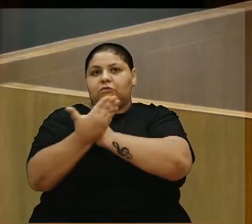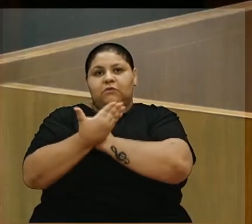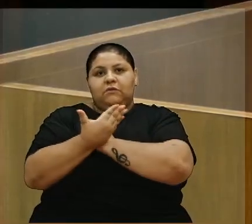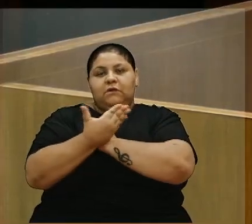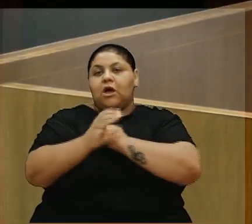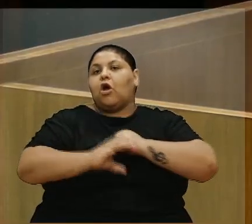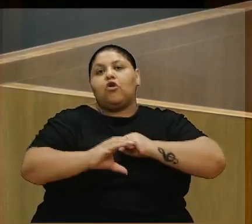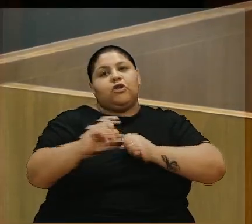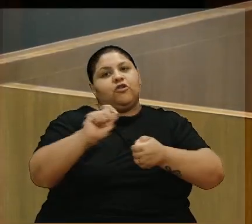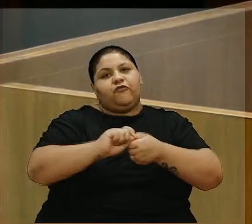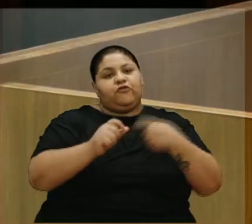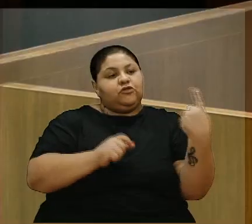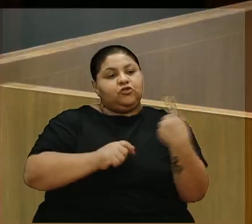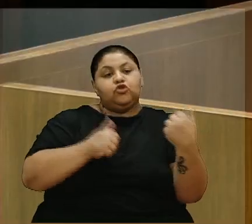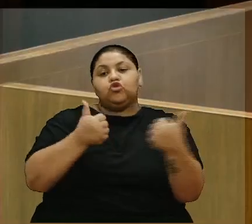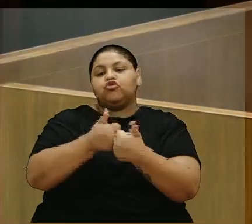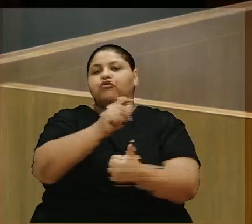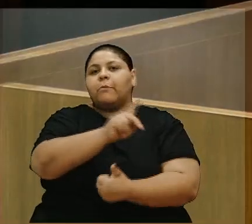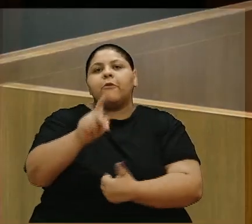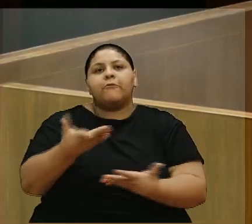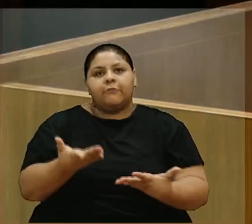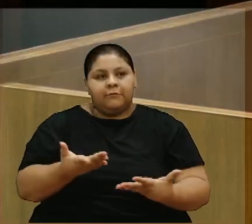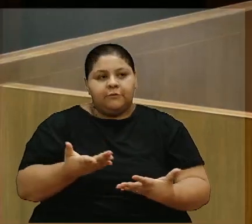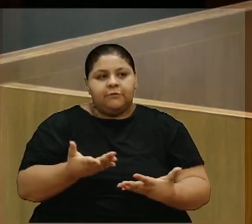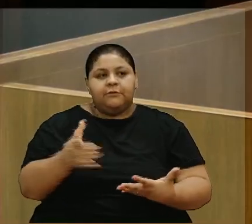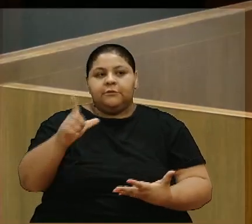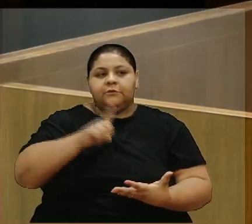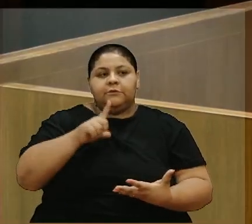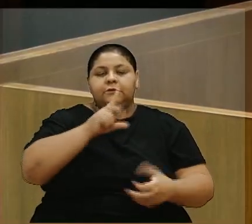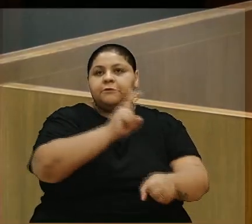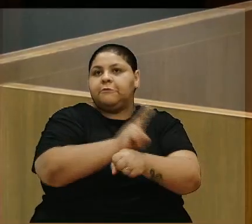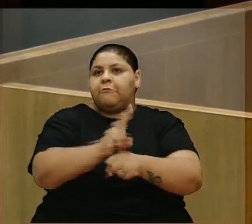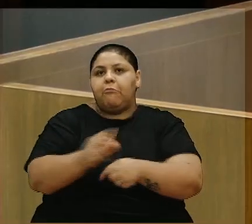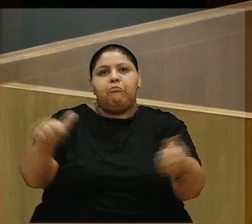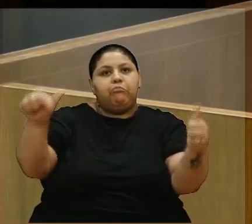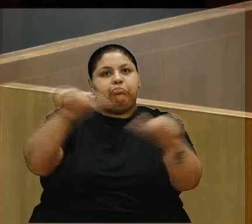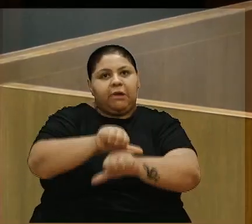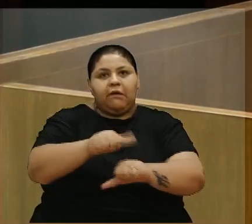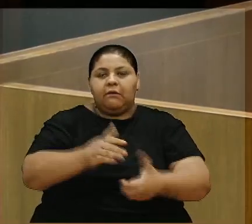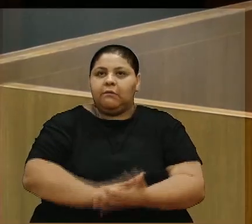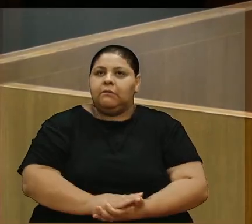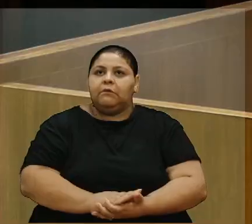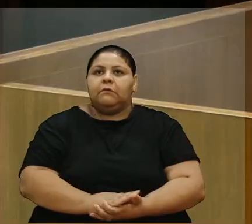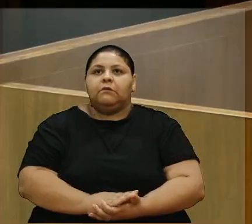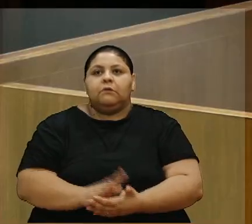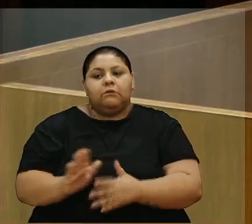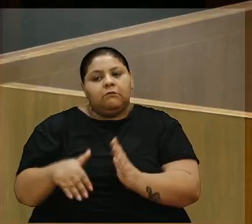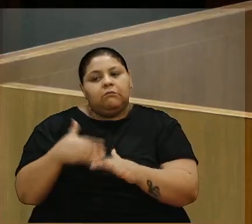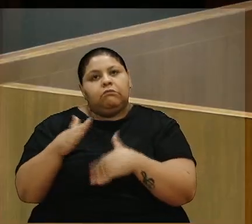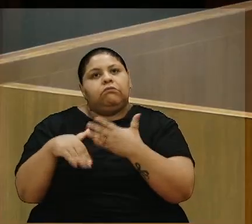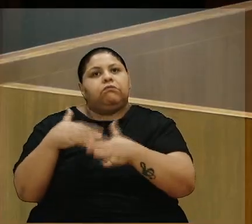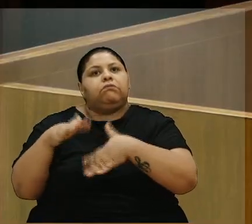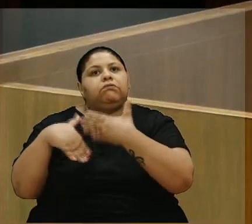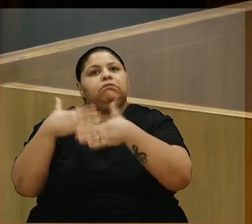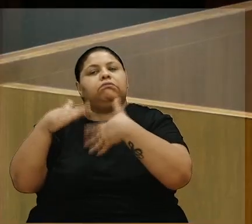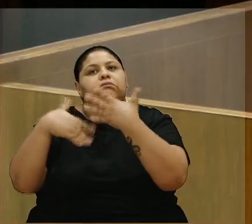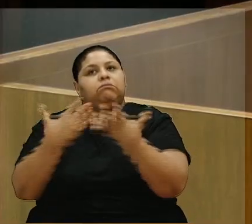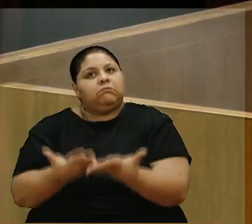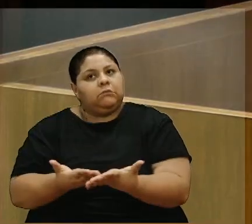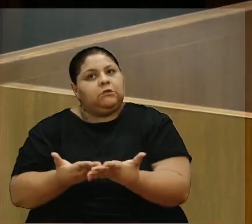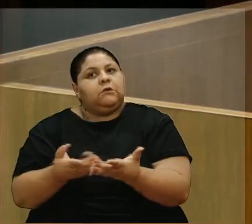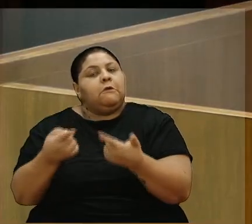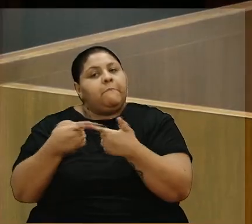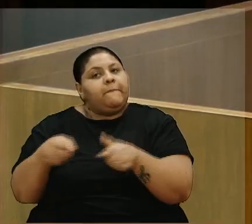vai ter que fazer sozinha junto com a professora. E se não tiver cuidador, pior ainda. Né? Então, a gente vai levando daquele jeito. Mas a gente